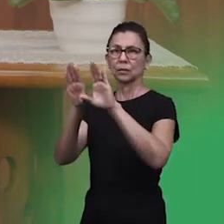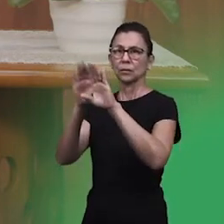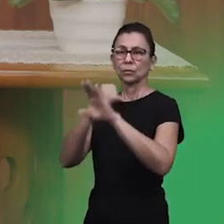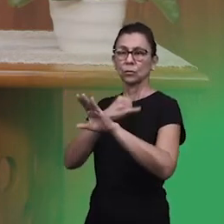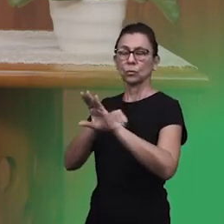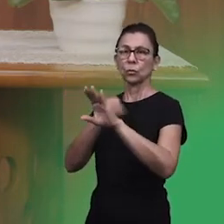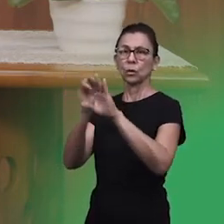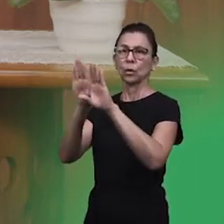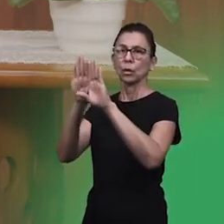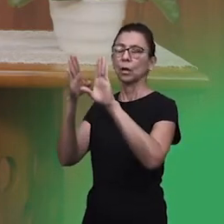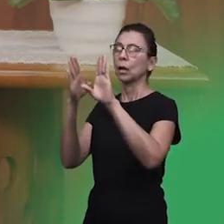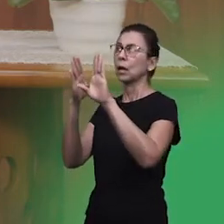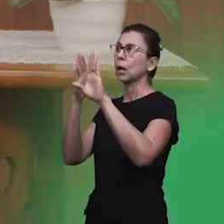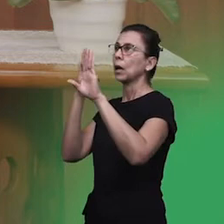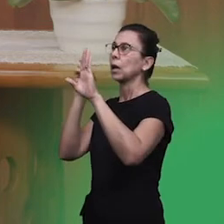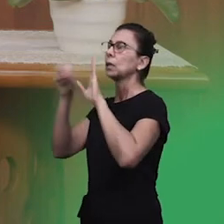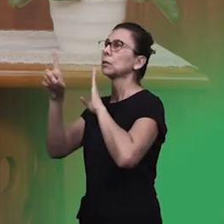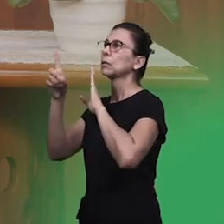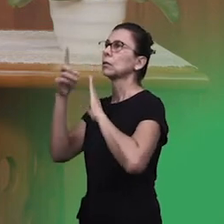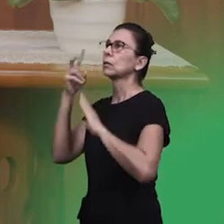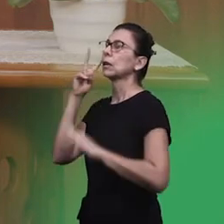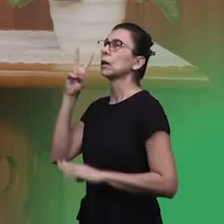Deus. O homem pode